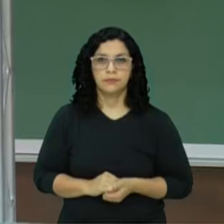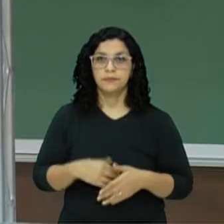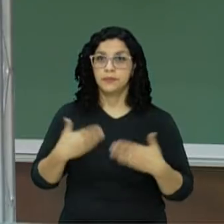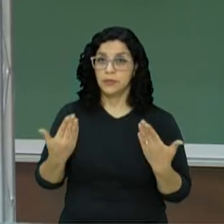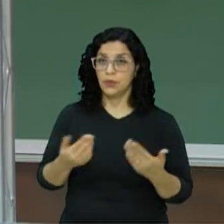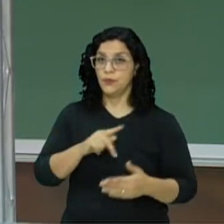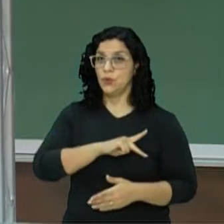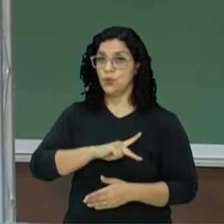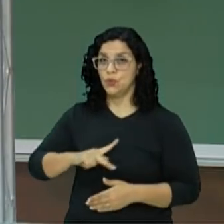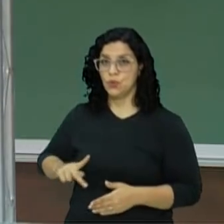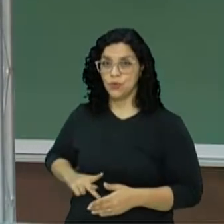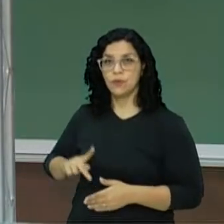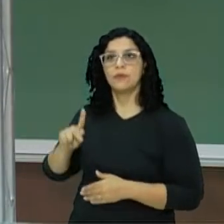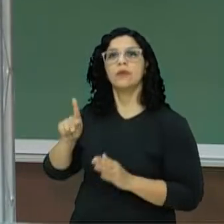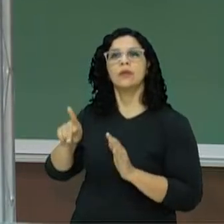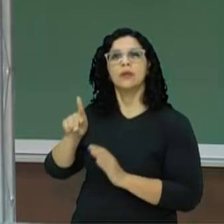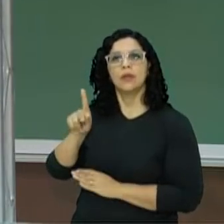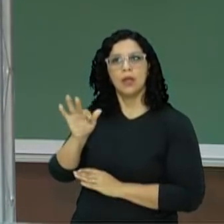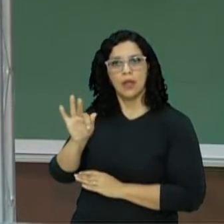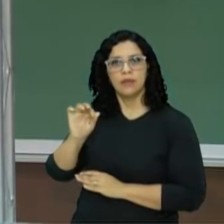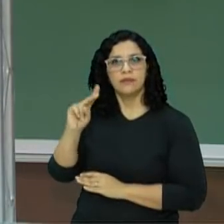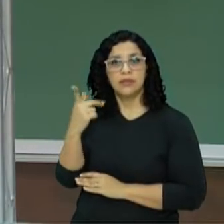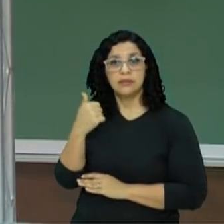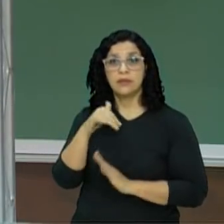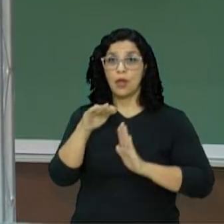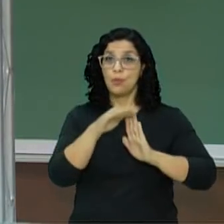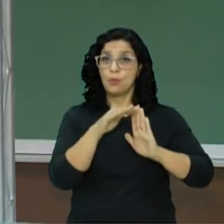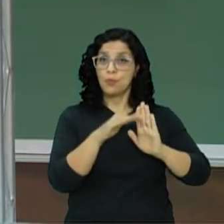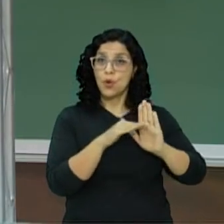O governo FHC, então, criou alguns